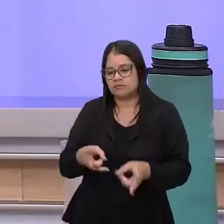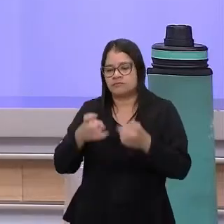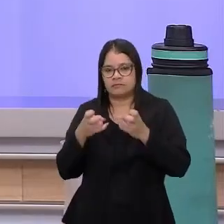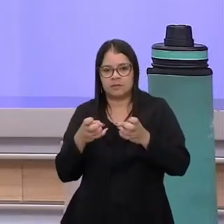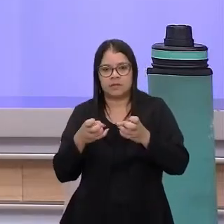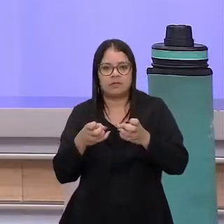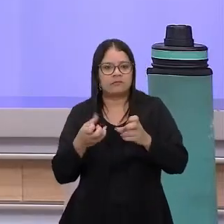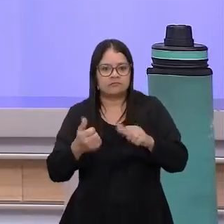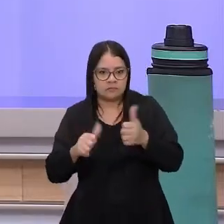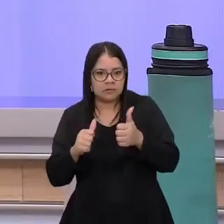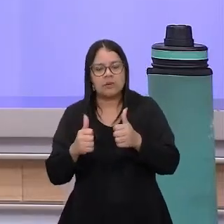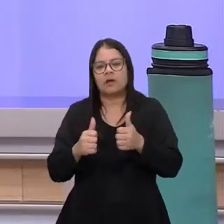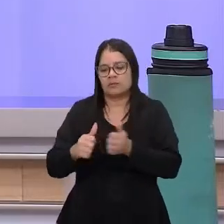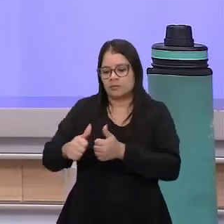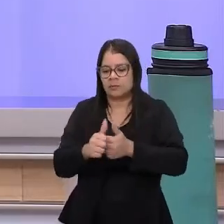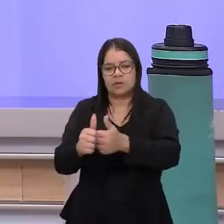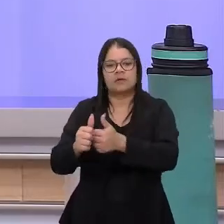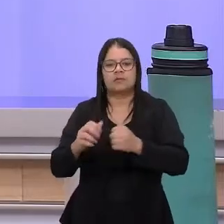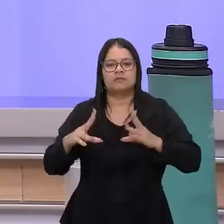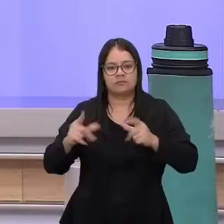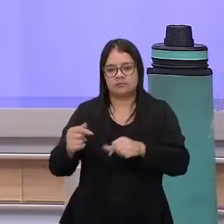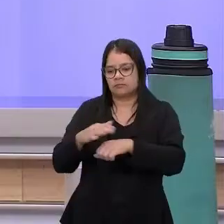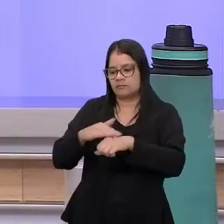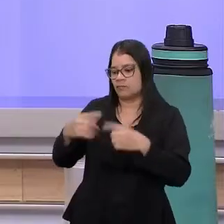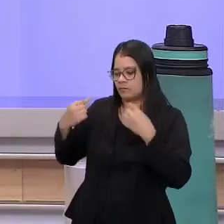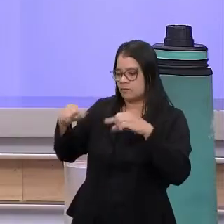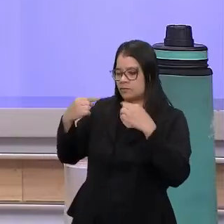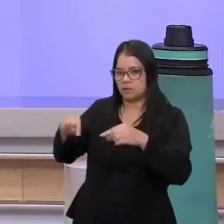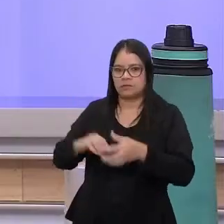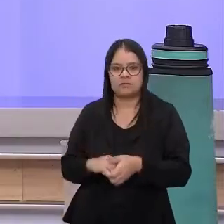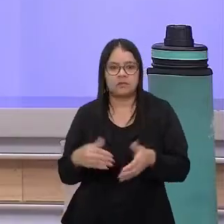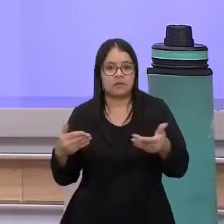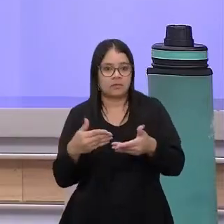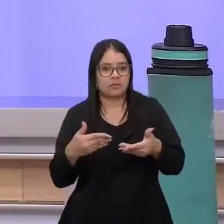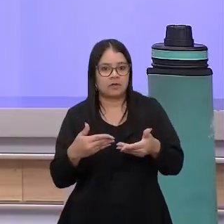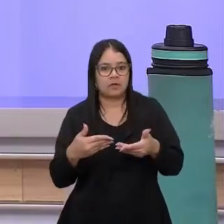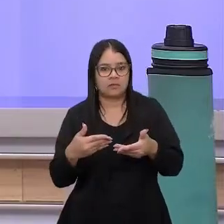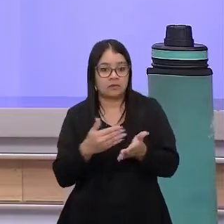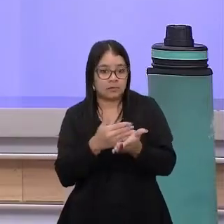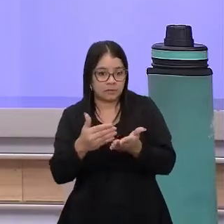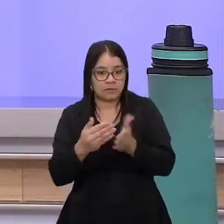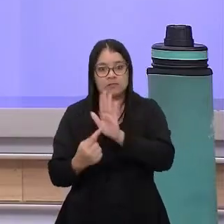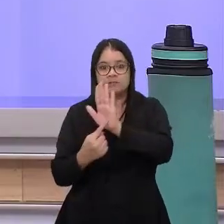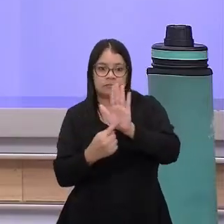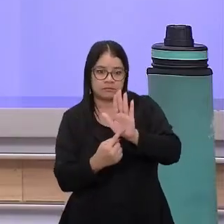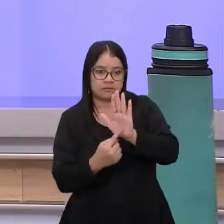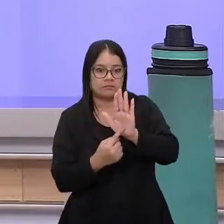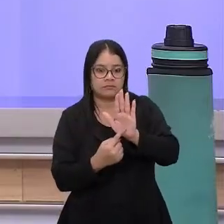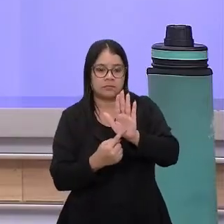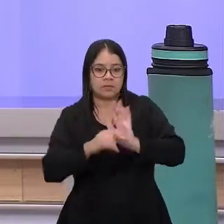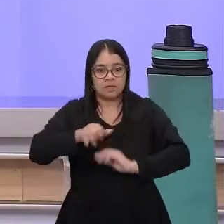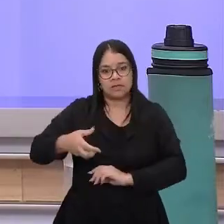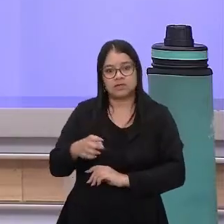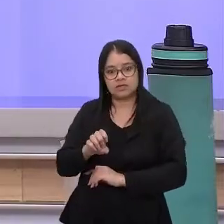verificação, esse acompanhamento e acompanhar o diálogo. E agora nós vamos começar a apresentação aqui da